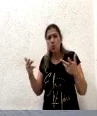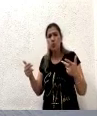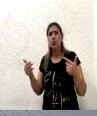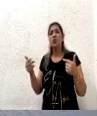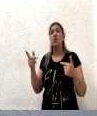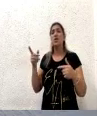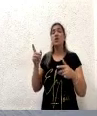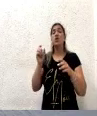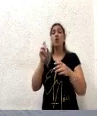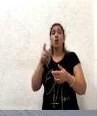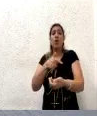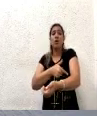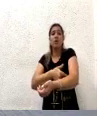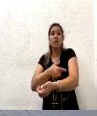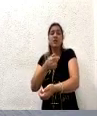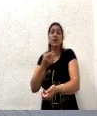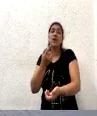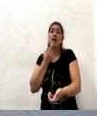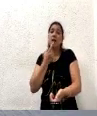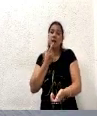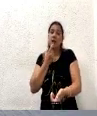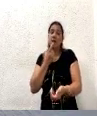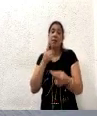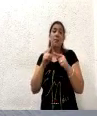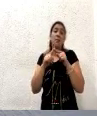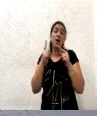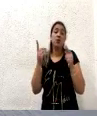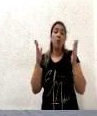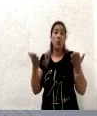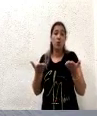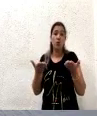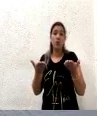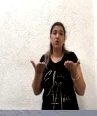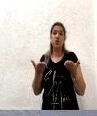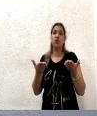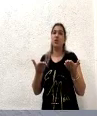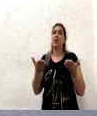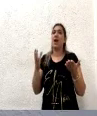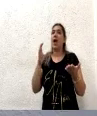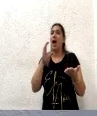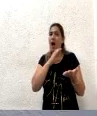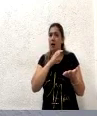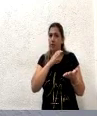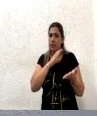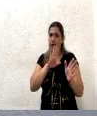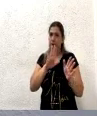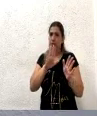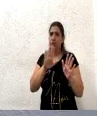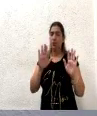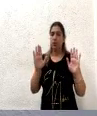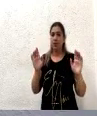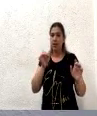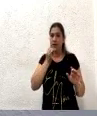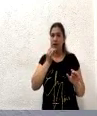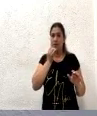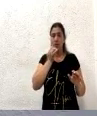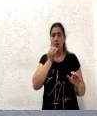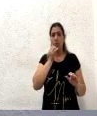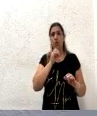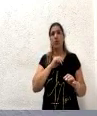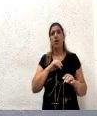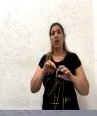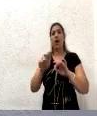pelo hemograma, isso confundia bastante, enfim. O manejo hoje, ele está, qualquer pessoa, se você clicar agora, der um Google,